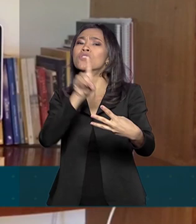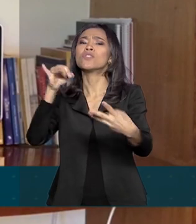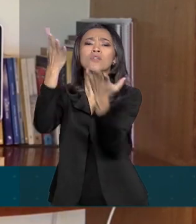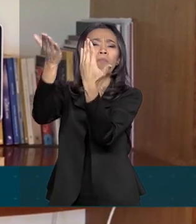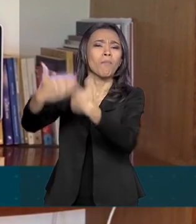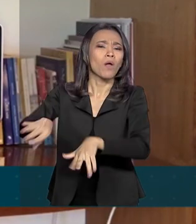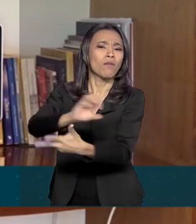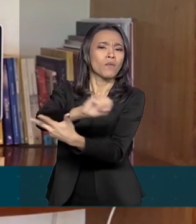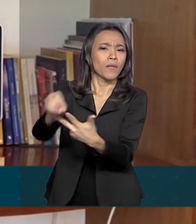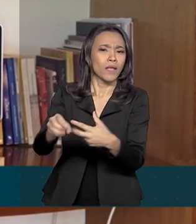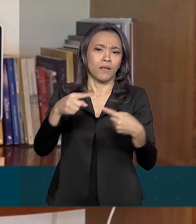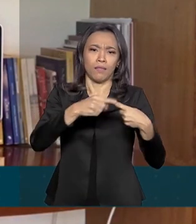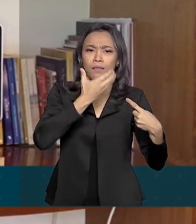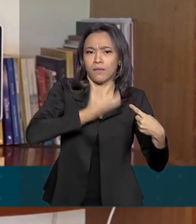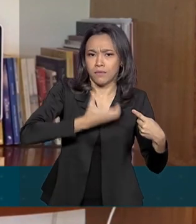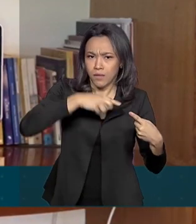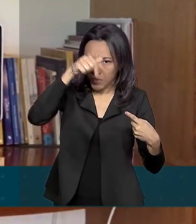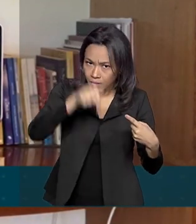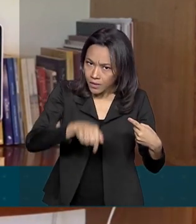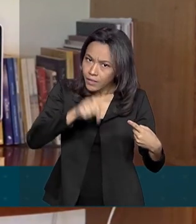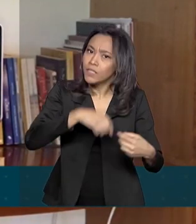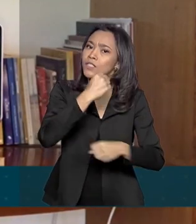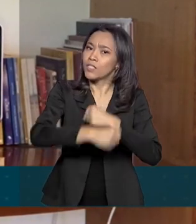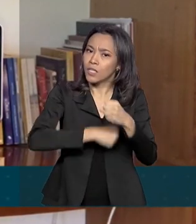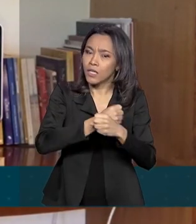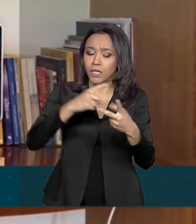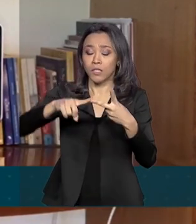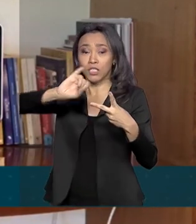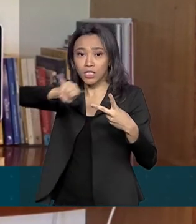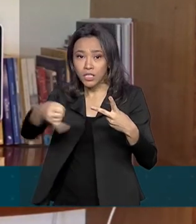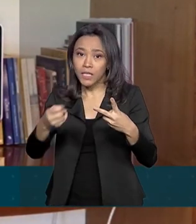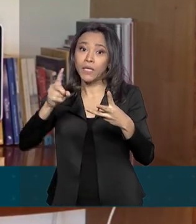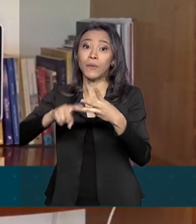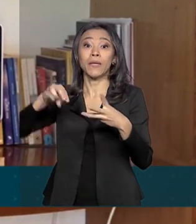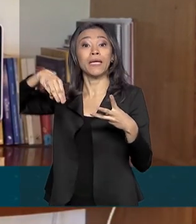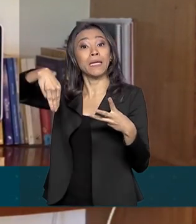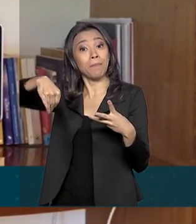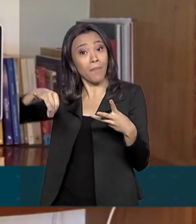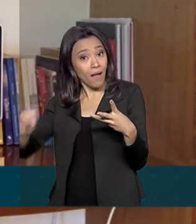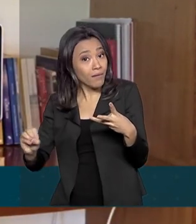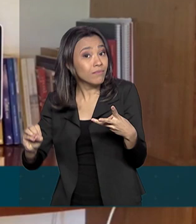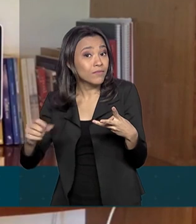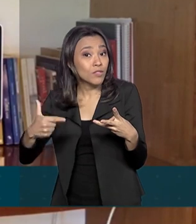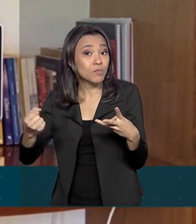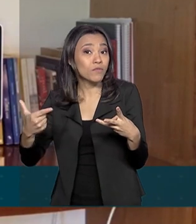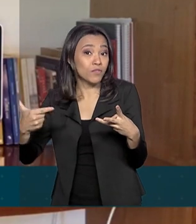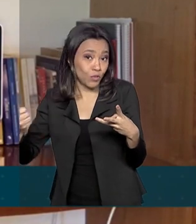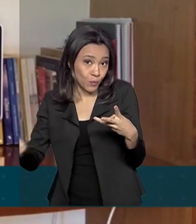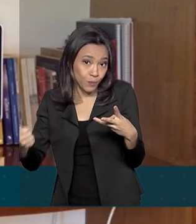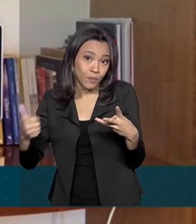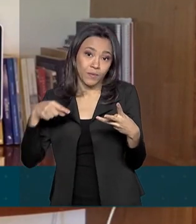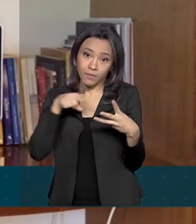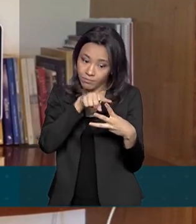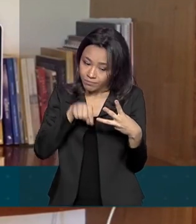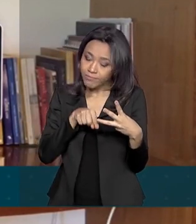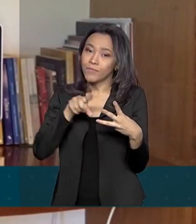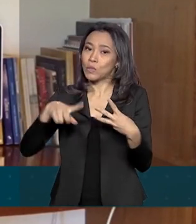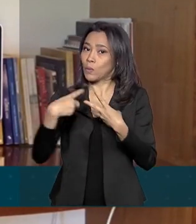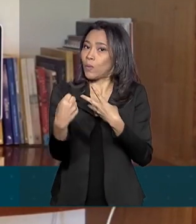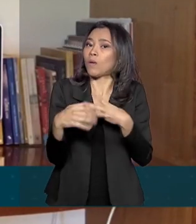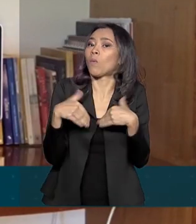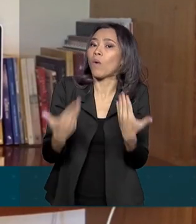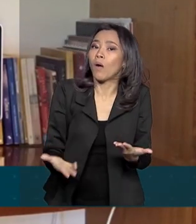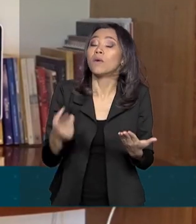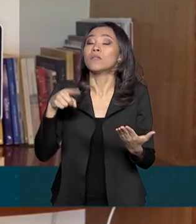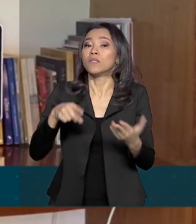prova: dezembro deste ano, janeiro e maio de 2021. Isto levando em consideração